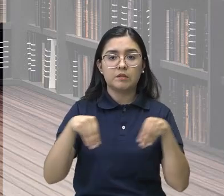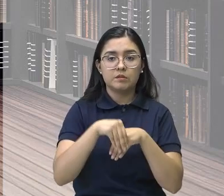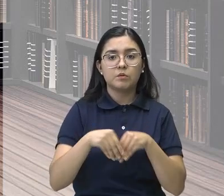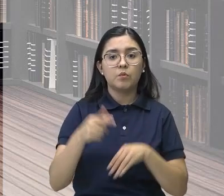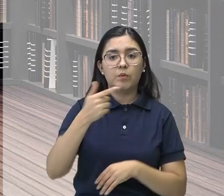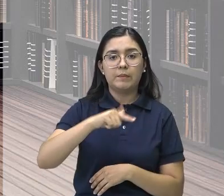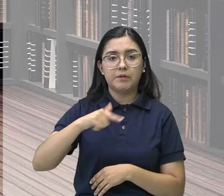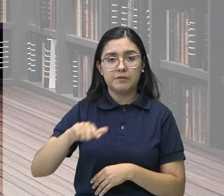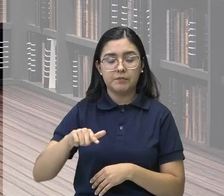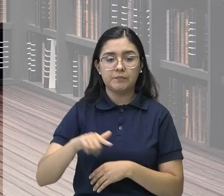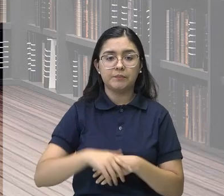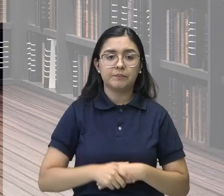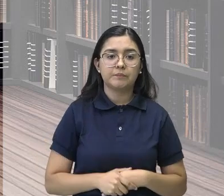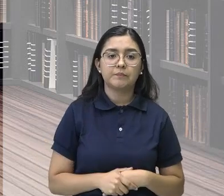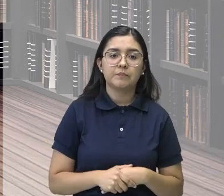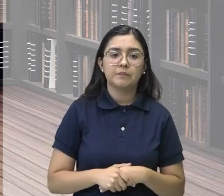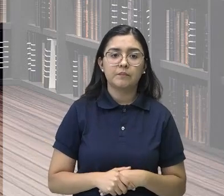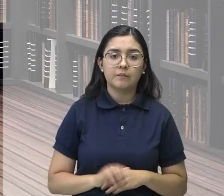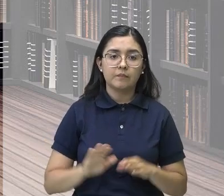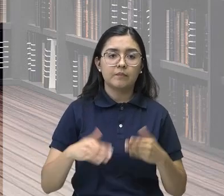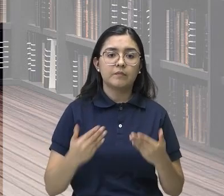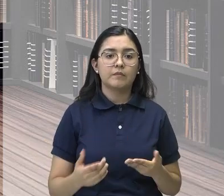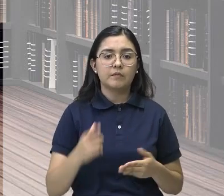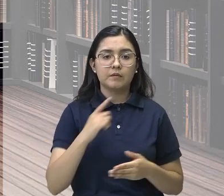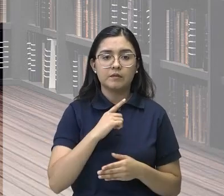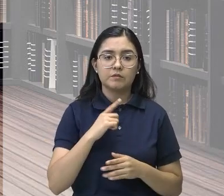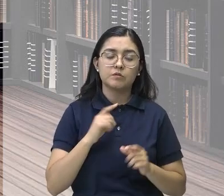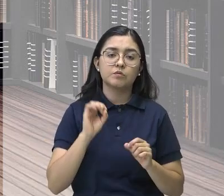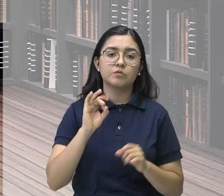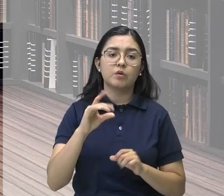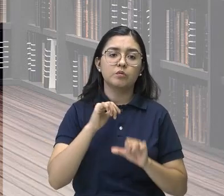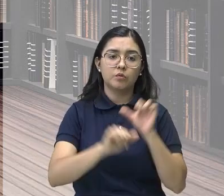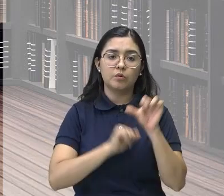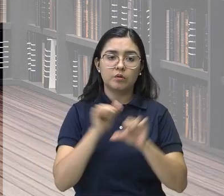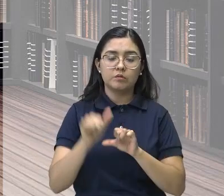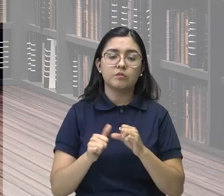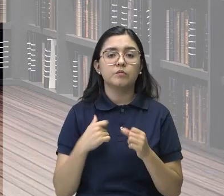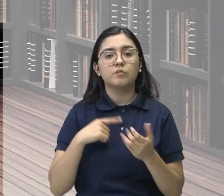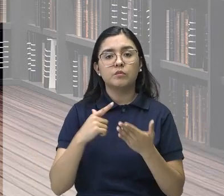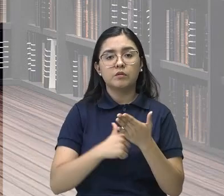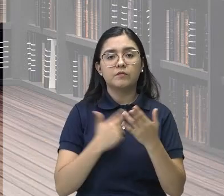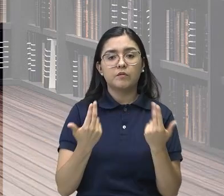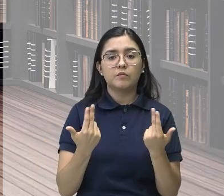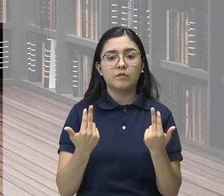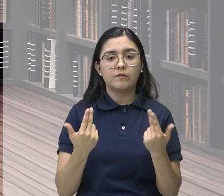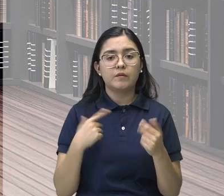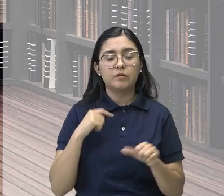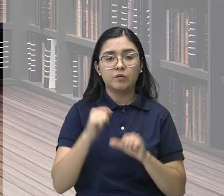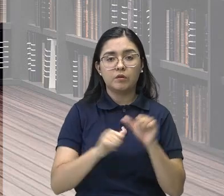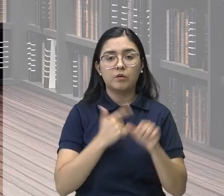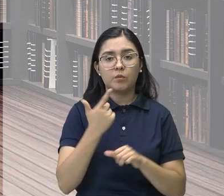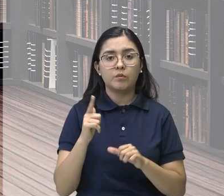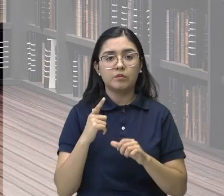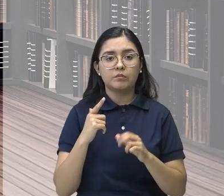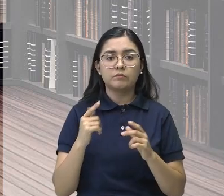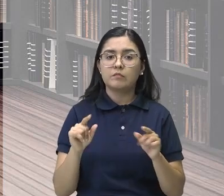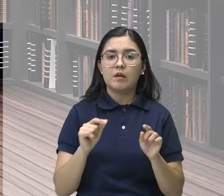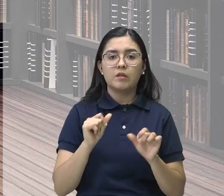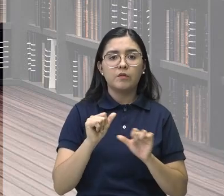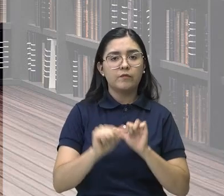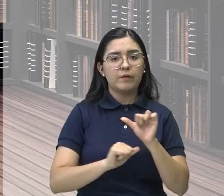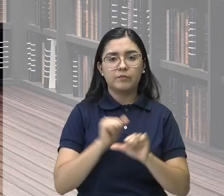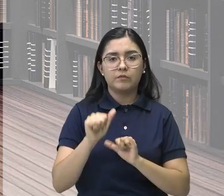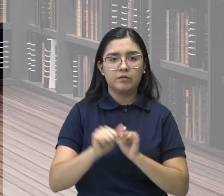com repetição, tirando exatamente essas trocas onde o elemento igual vai trocar com o outro elemento igual e a ordem não irá